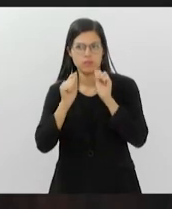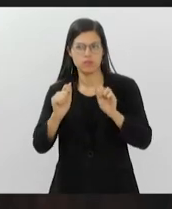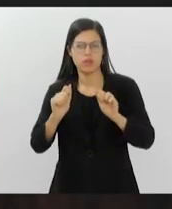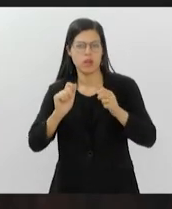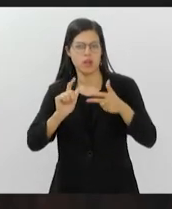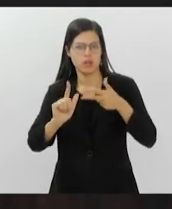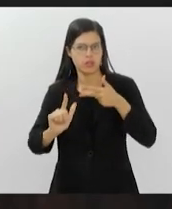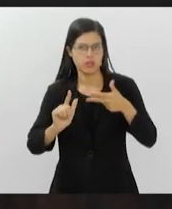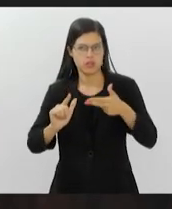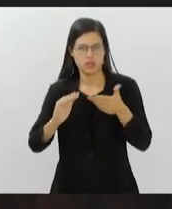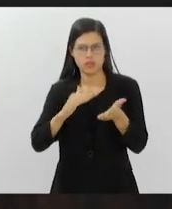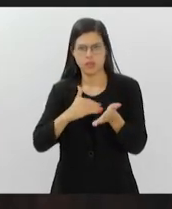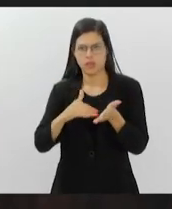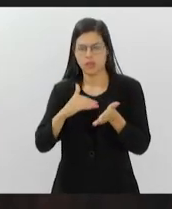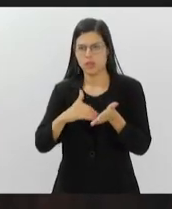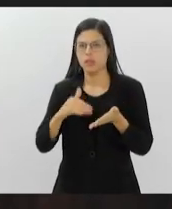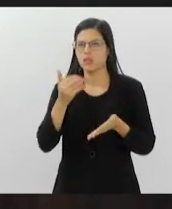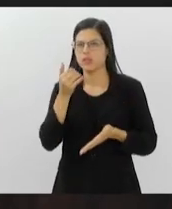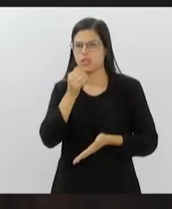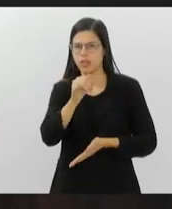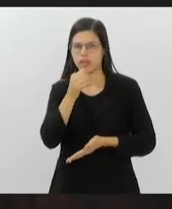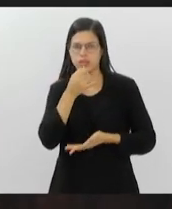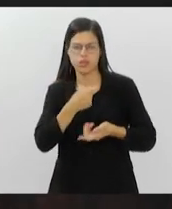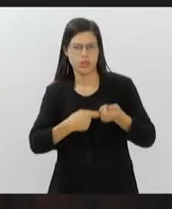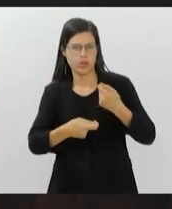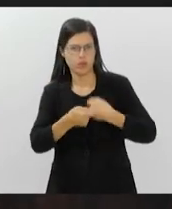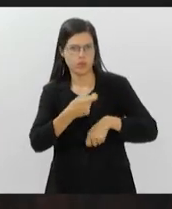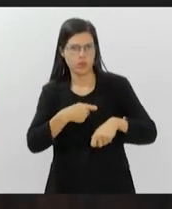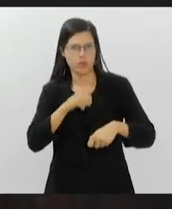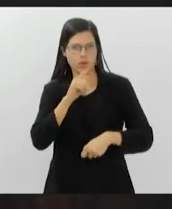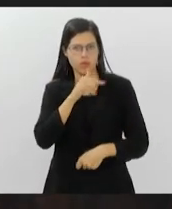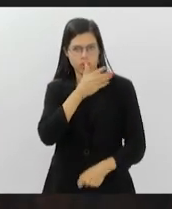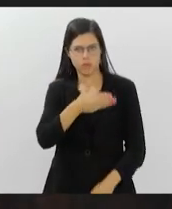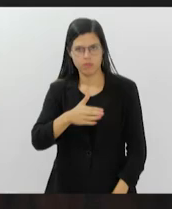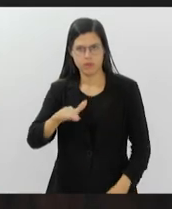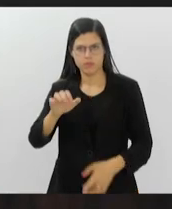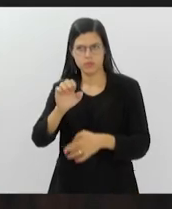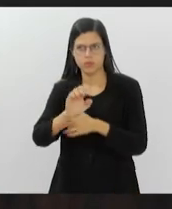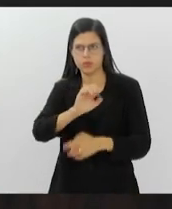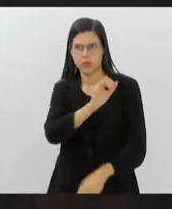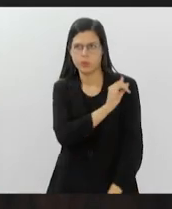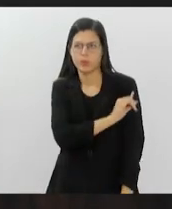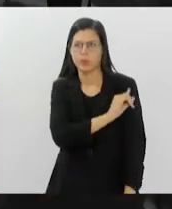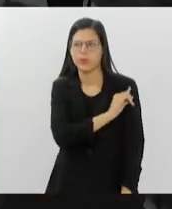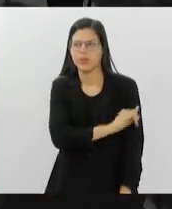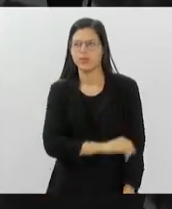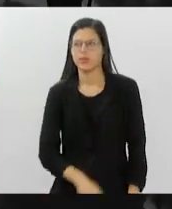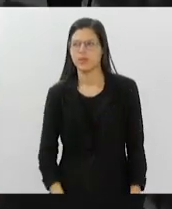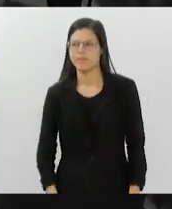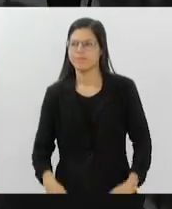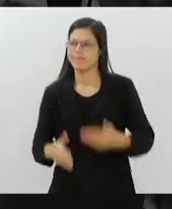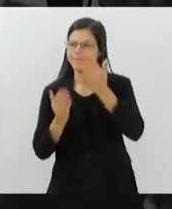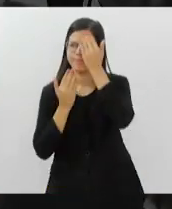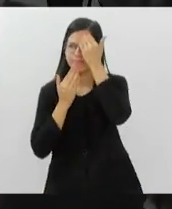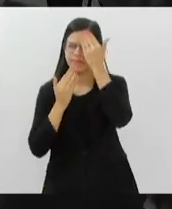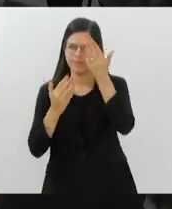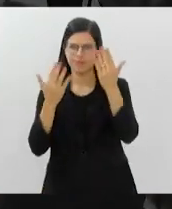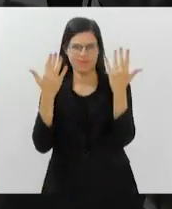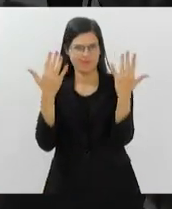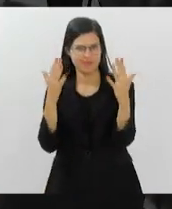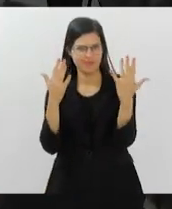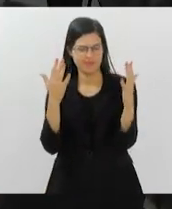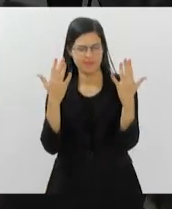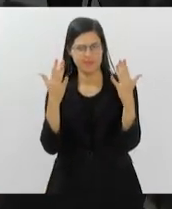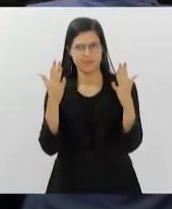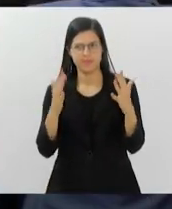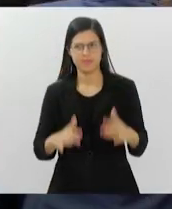da Secretaria de Energia e Economia do Mar do estado do Rio de Janeiro, que está aqui conosco. Obrigado, uma salva de palmas para ele